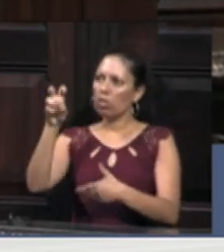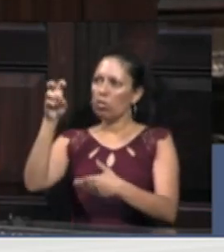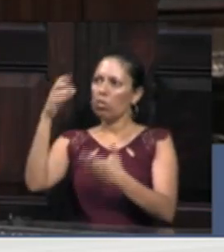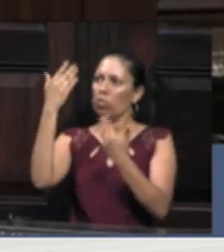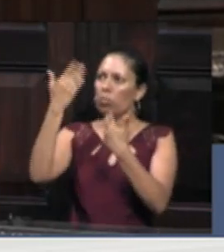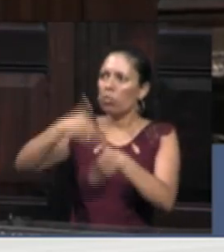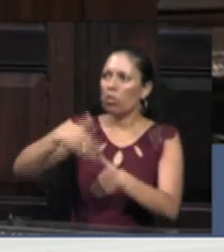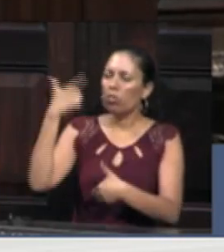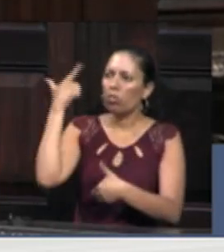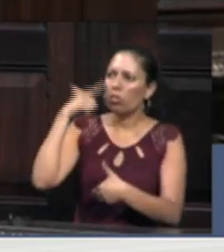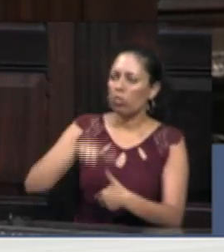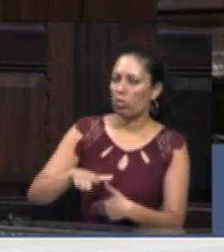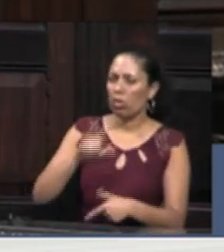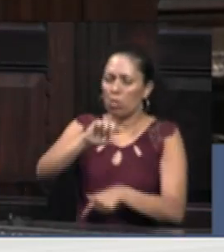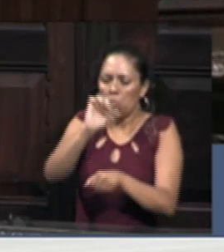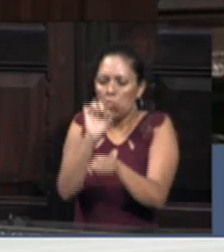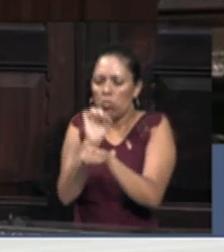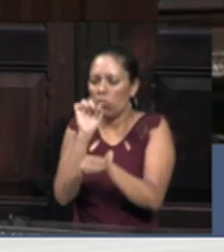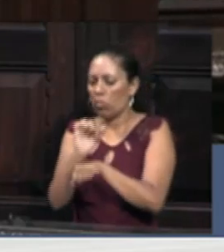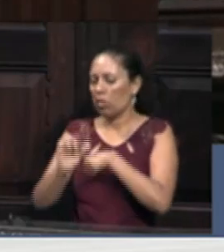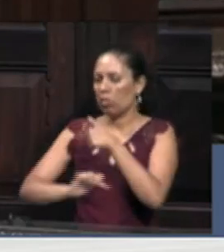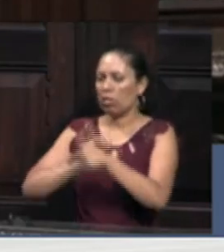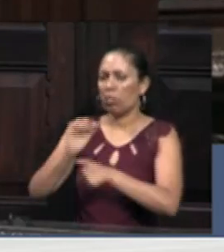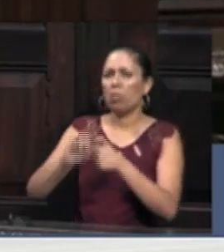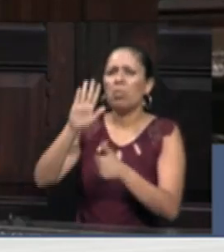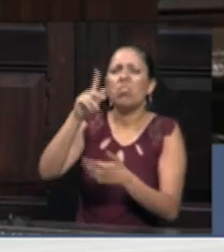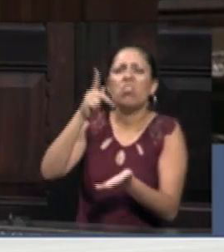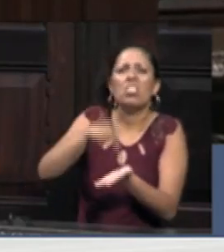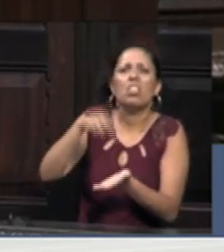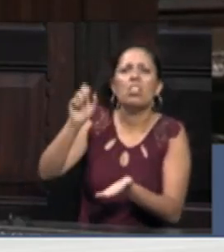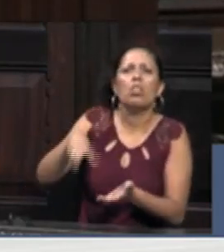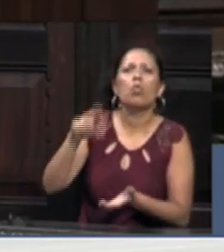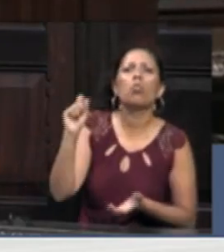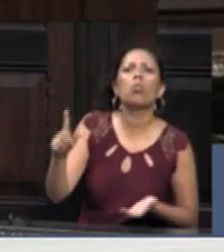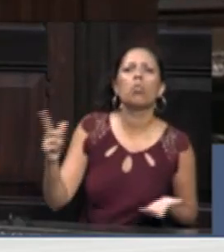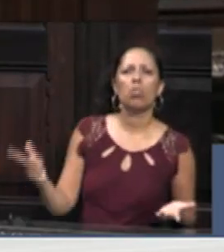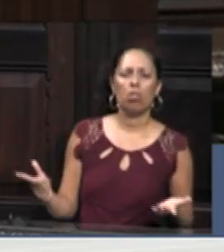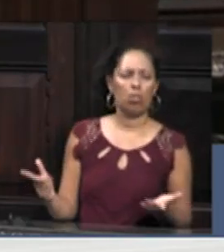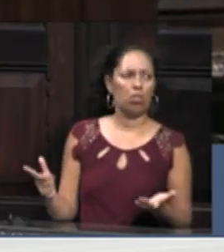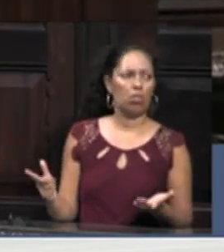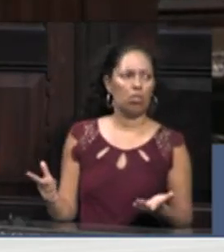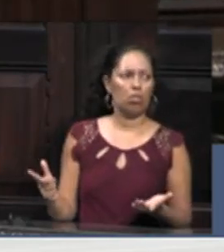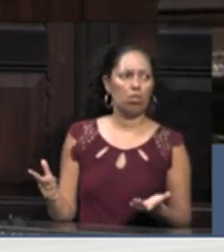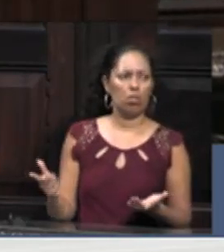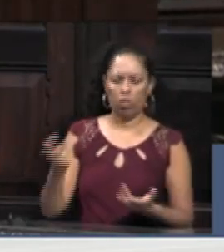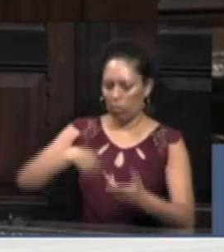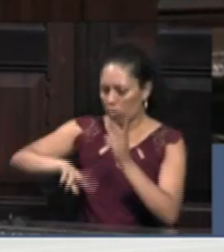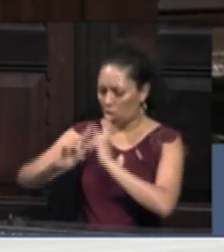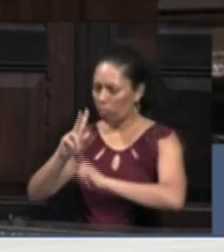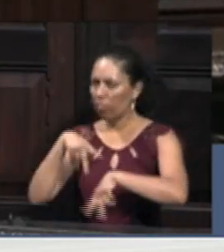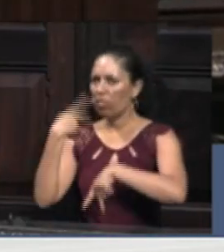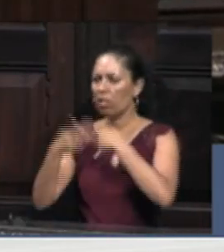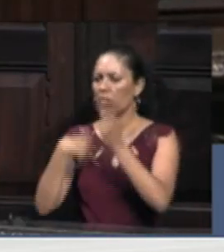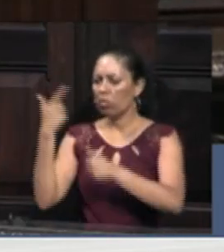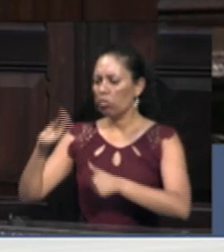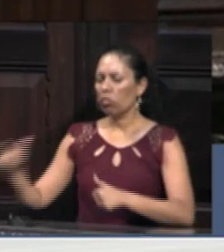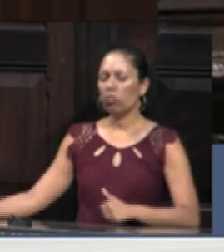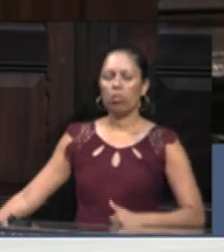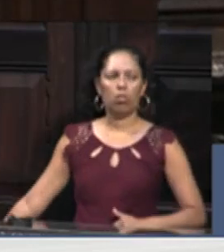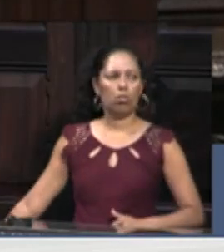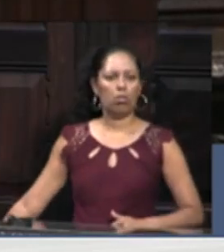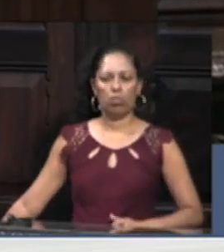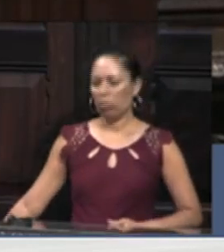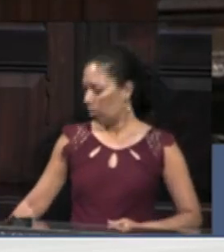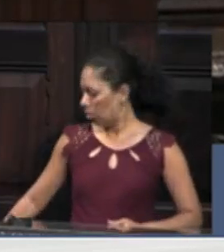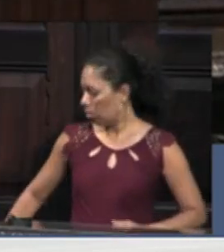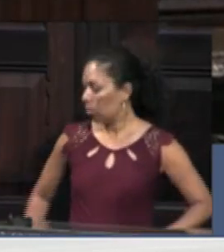a sua nomeação. Mas, na verdade, feito esse registro novamente, eu quero, deputado